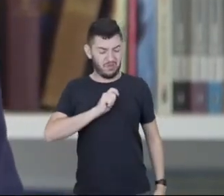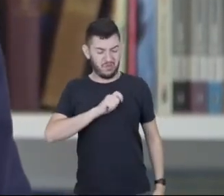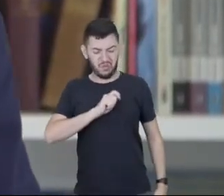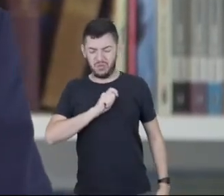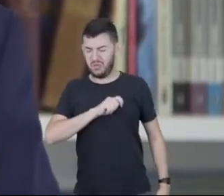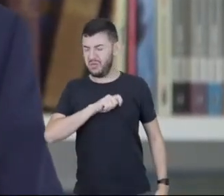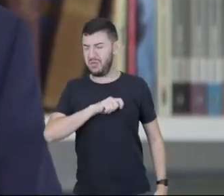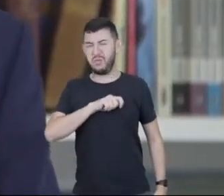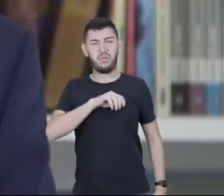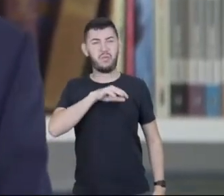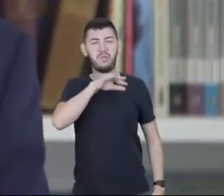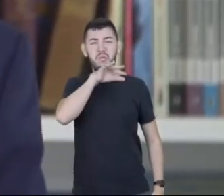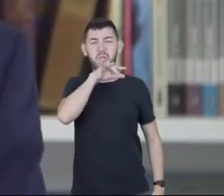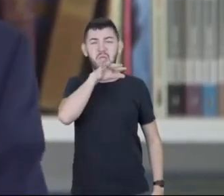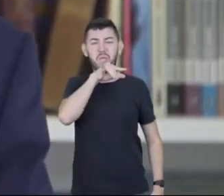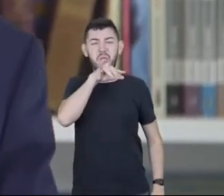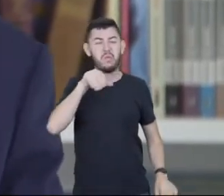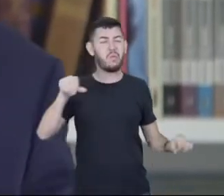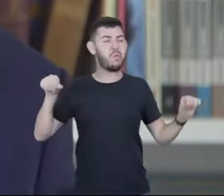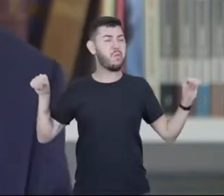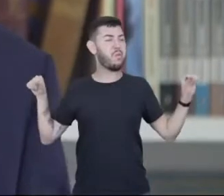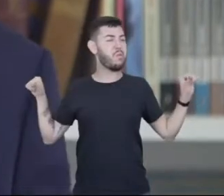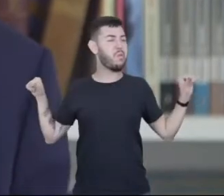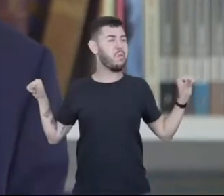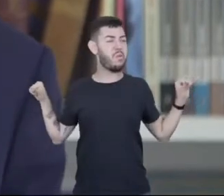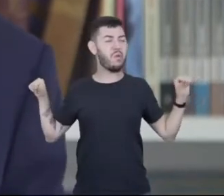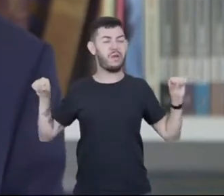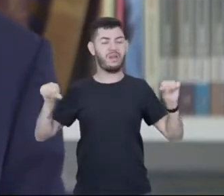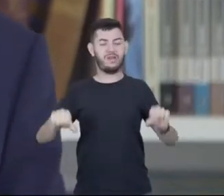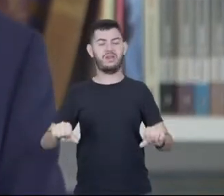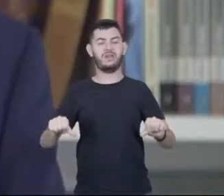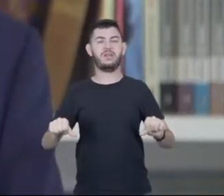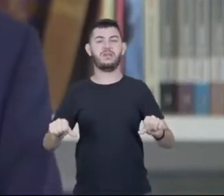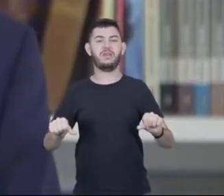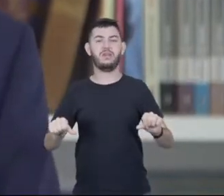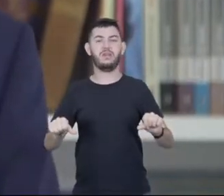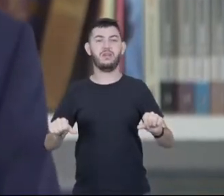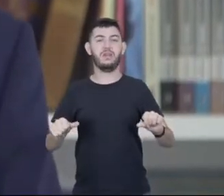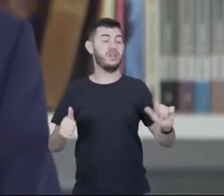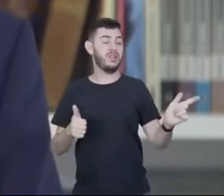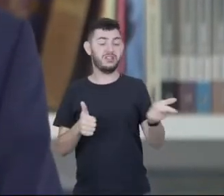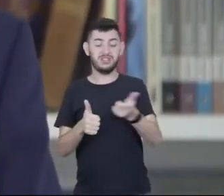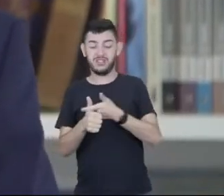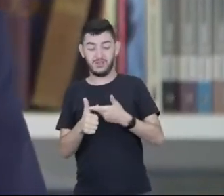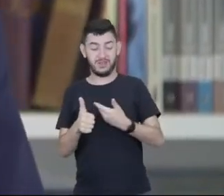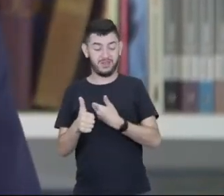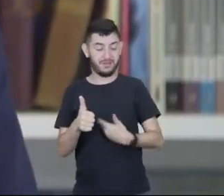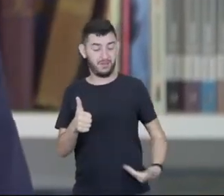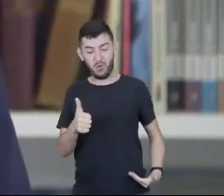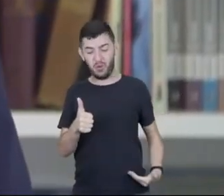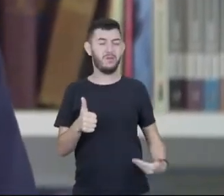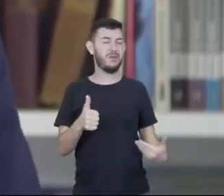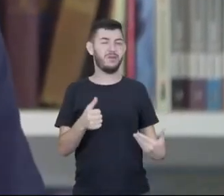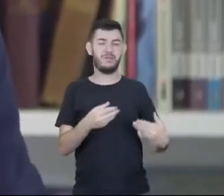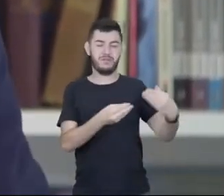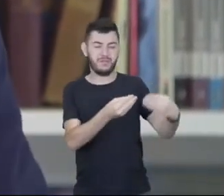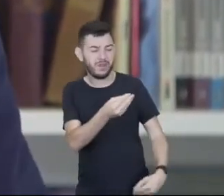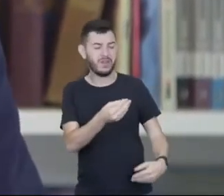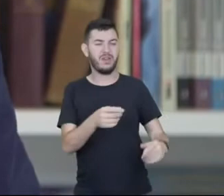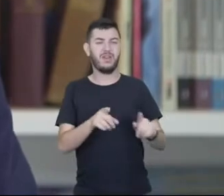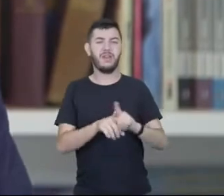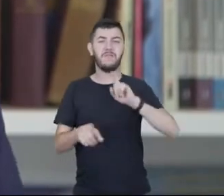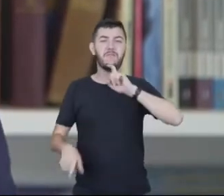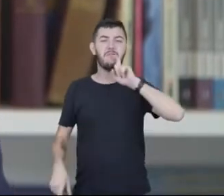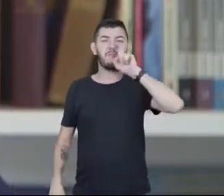perdulário nas despesas públicas hipócrita no combate à corrupção patrocinador de